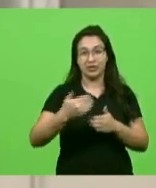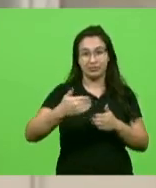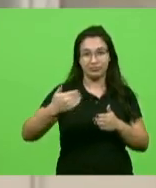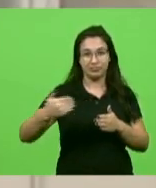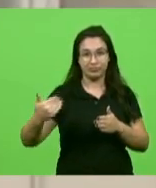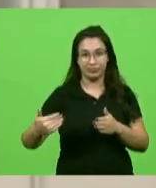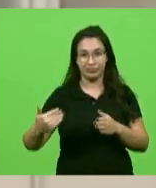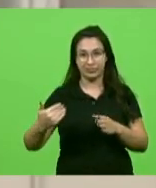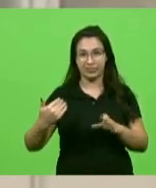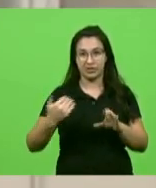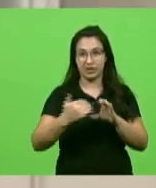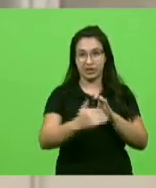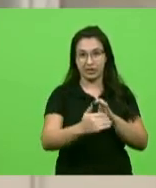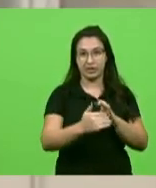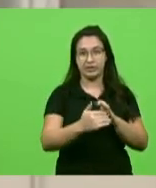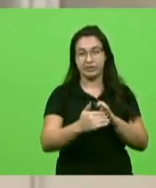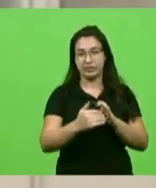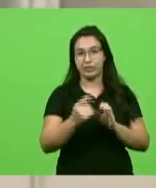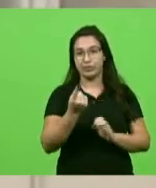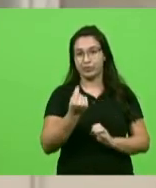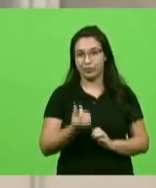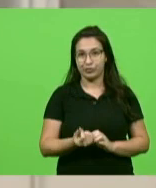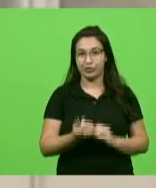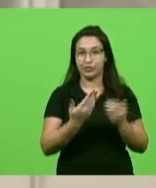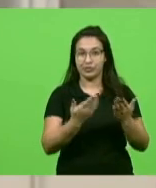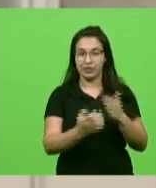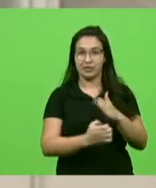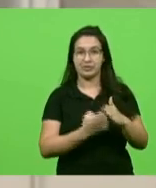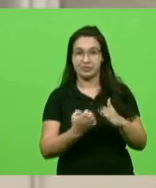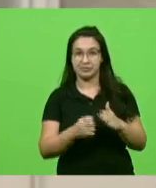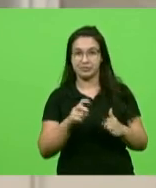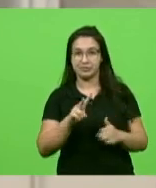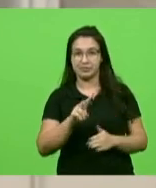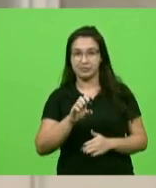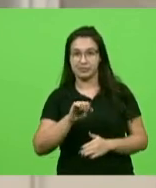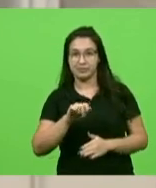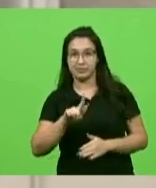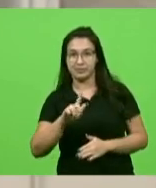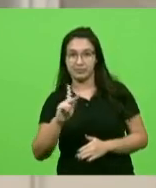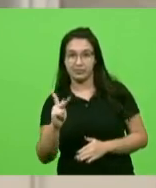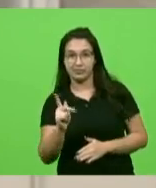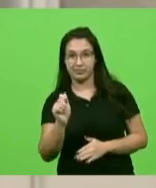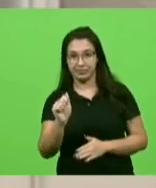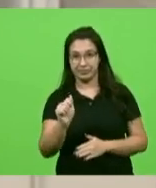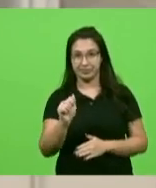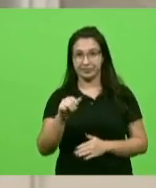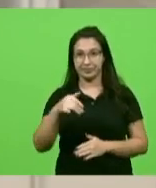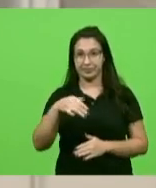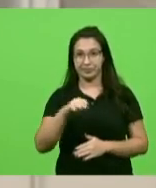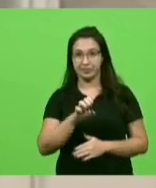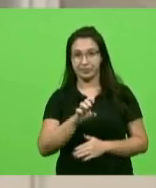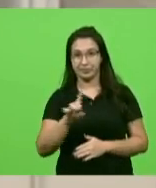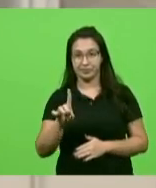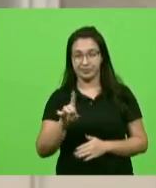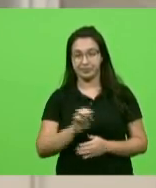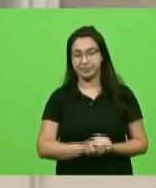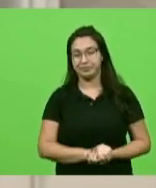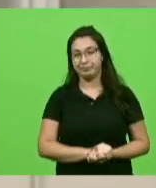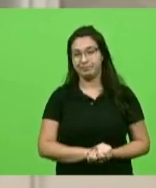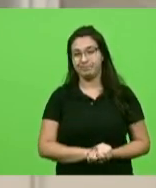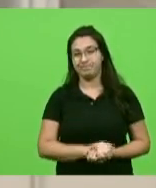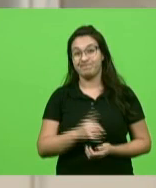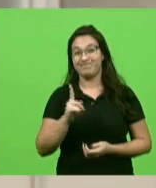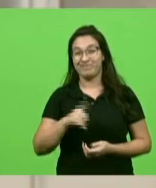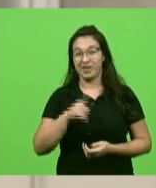a transferência de valores dos cofres públicos para a empresa ver Gummy Bear e logo o